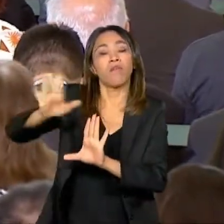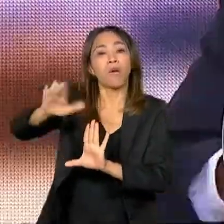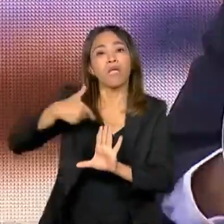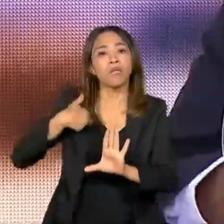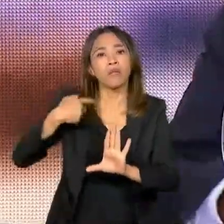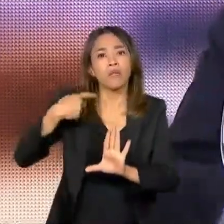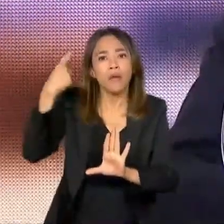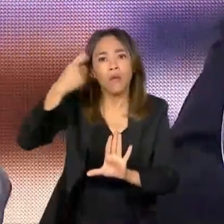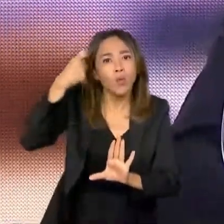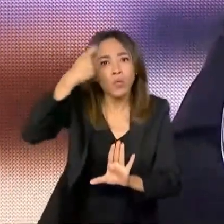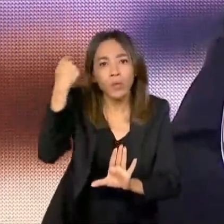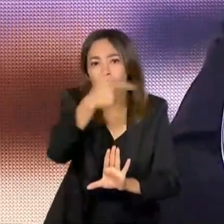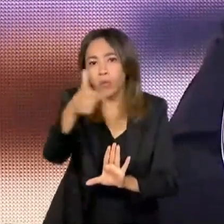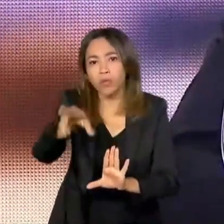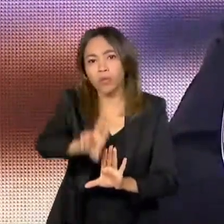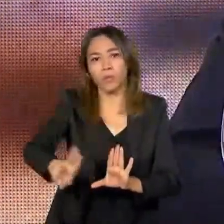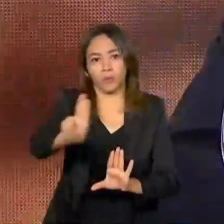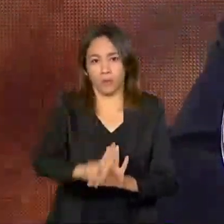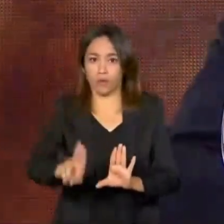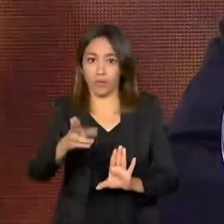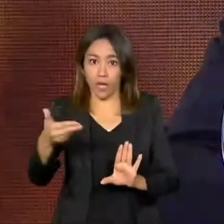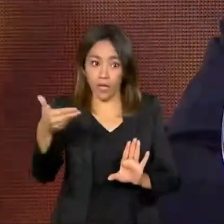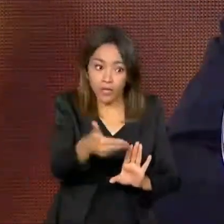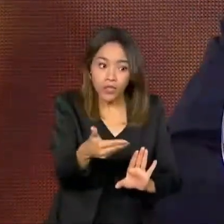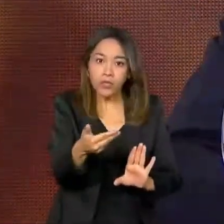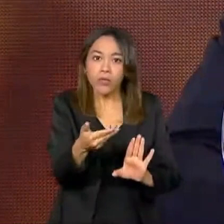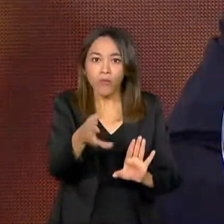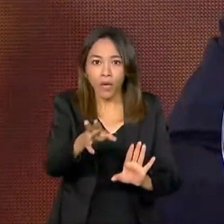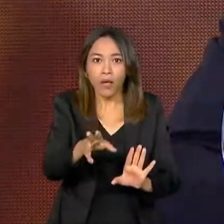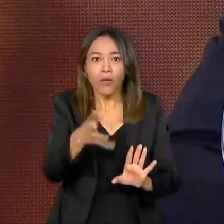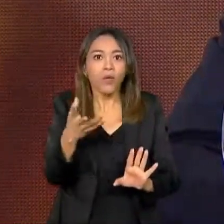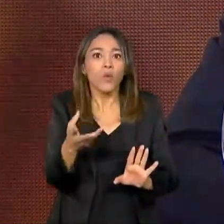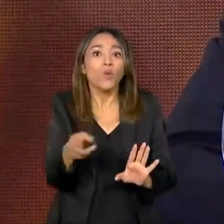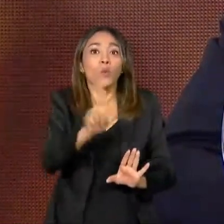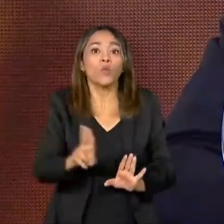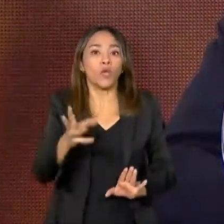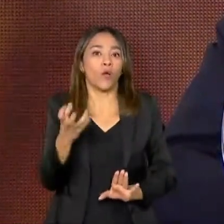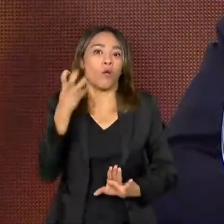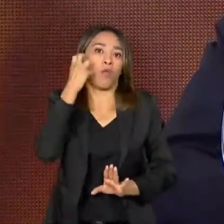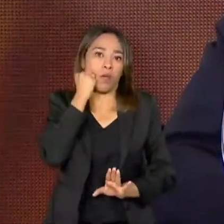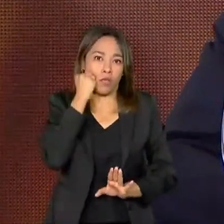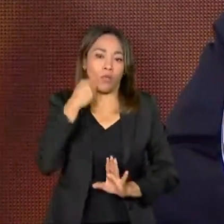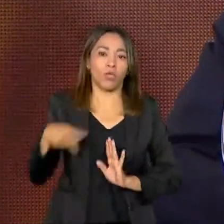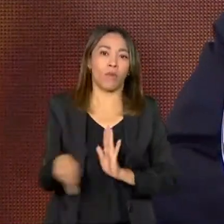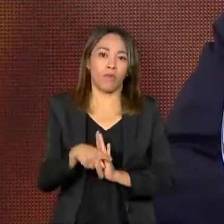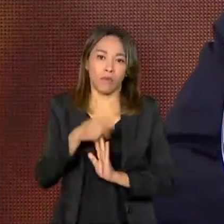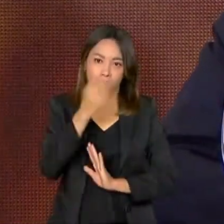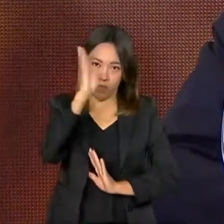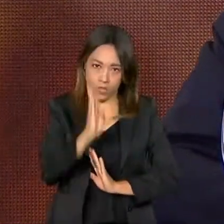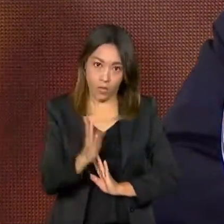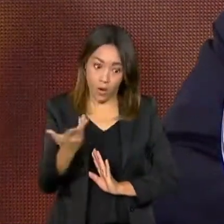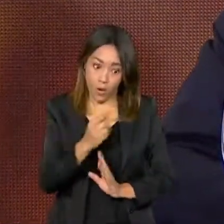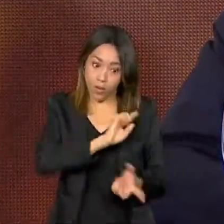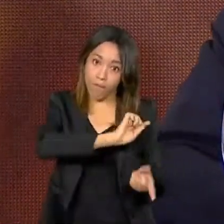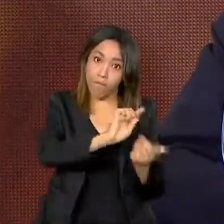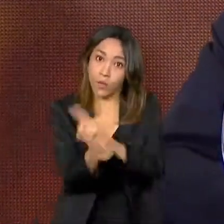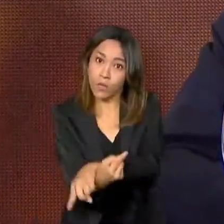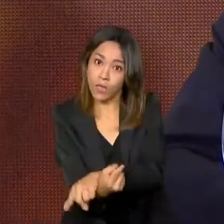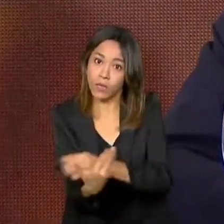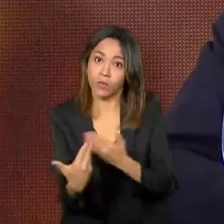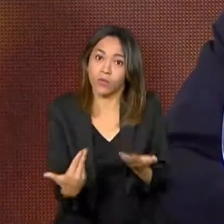isso para melhorar a o patrimônio brasileiro e a gente agora tá justamente invertendo isso